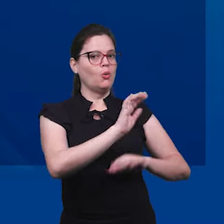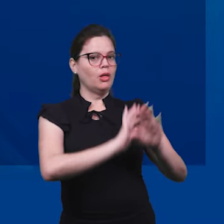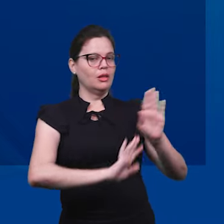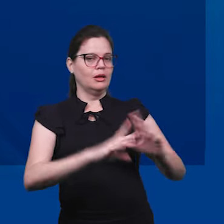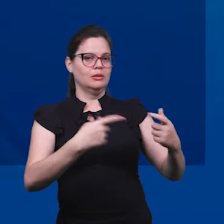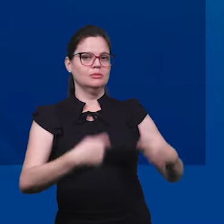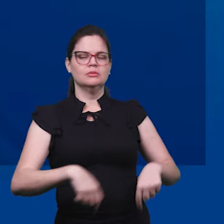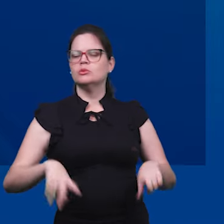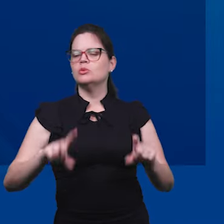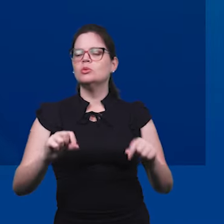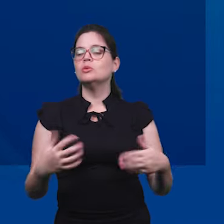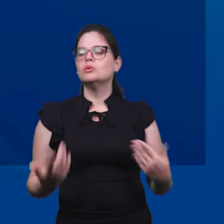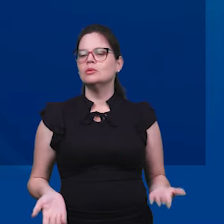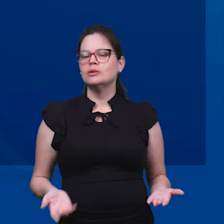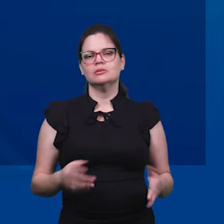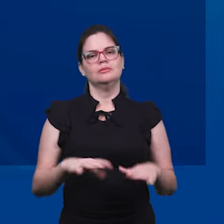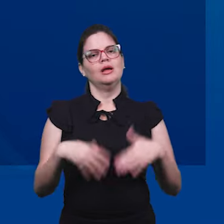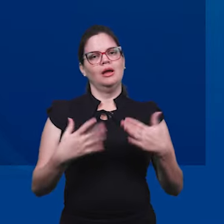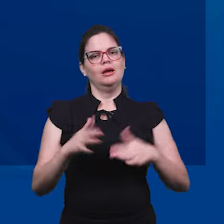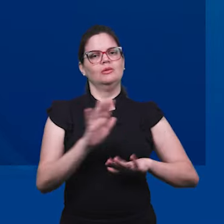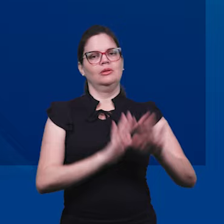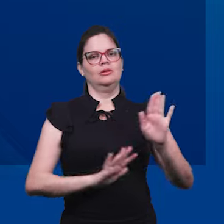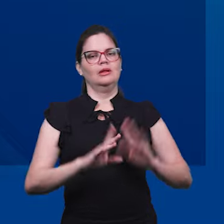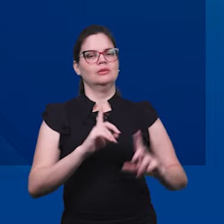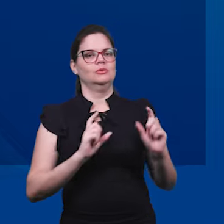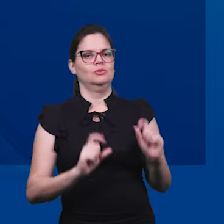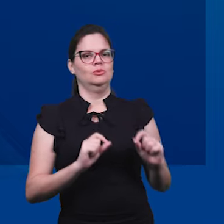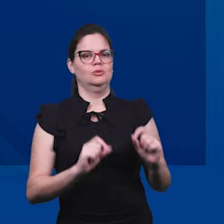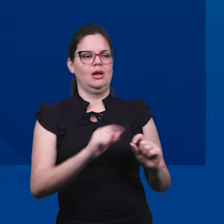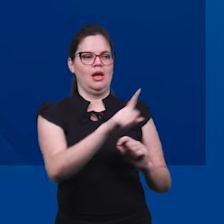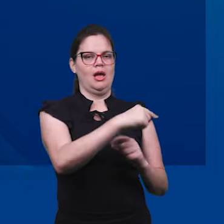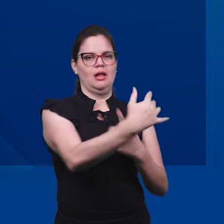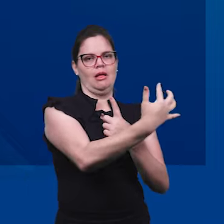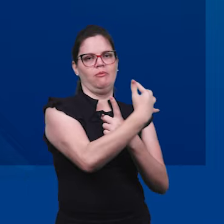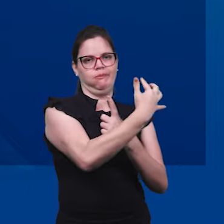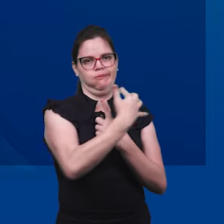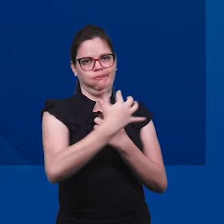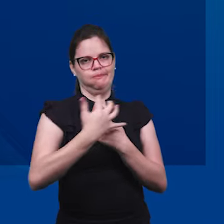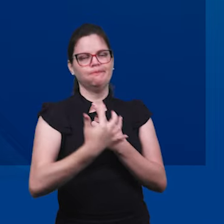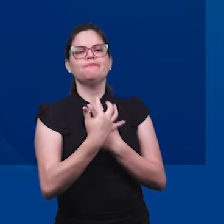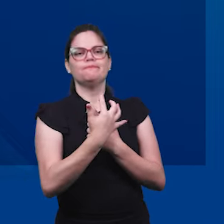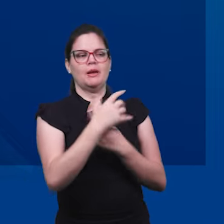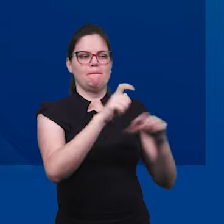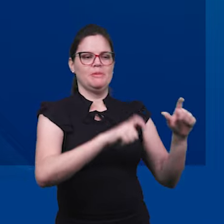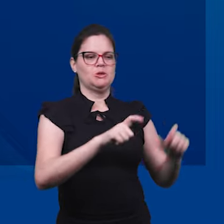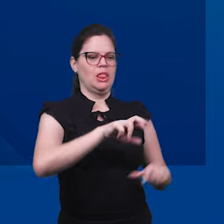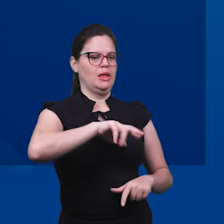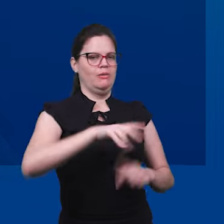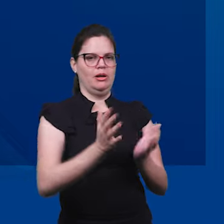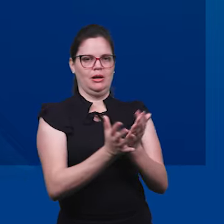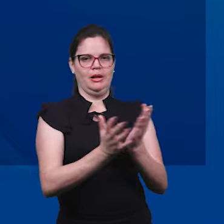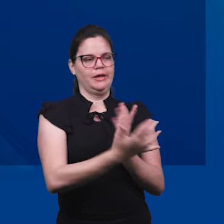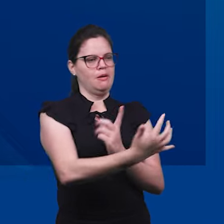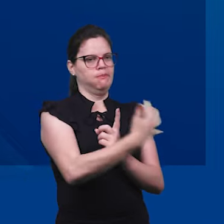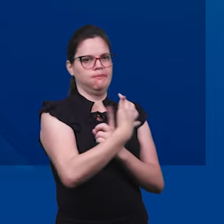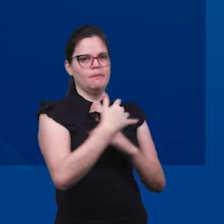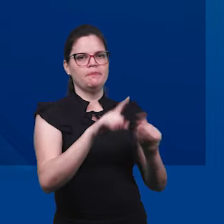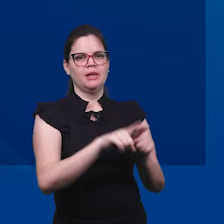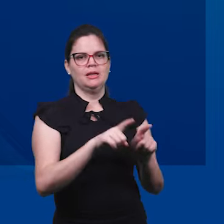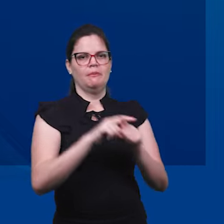com as influências que vêm do mundo e as tradições da religião, que às vezes